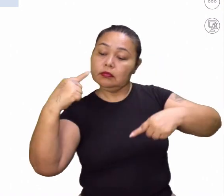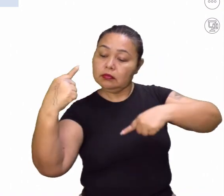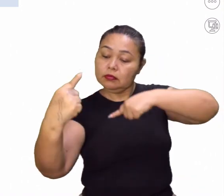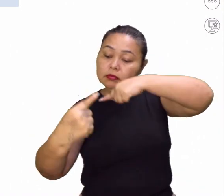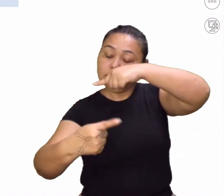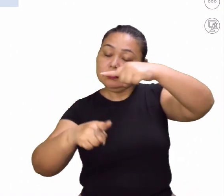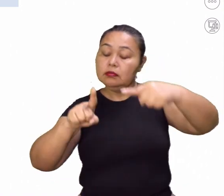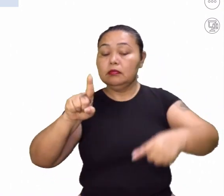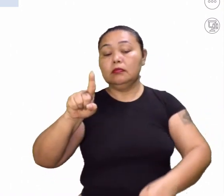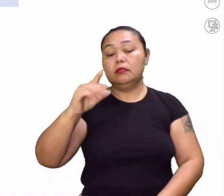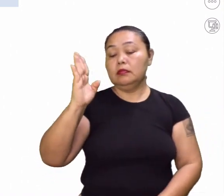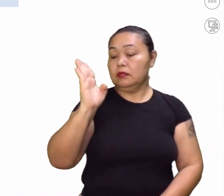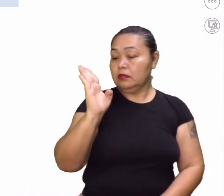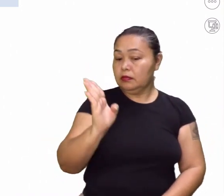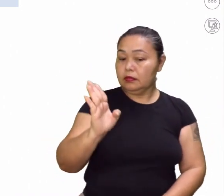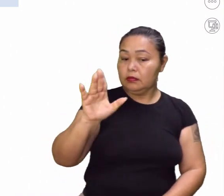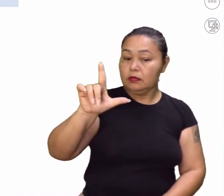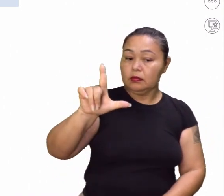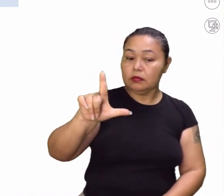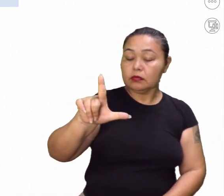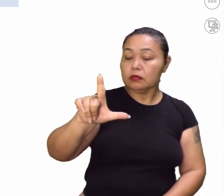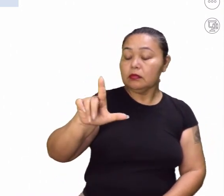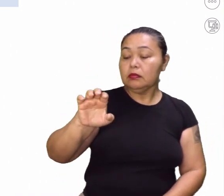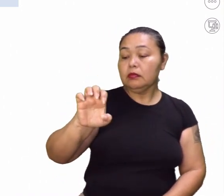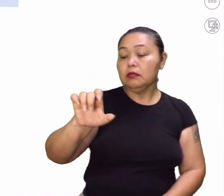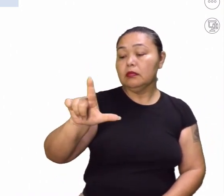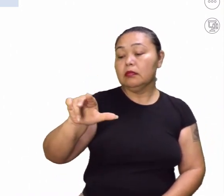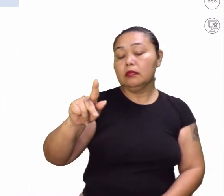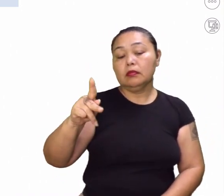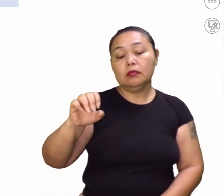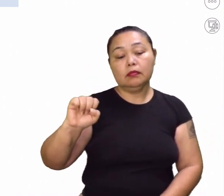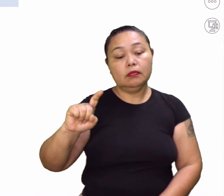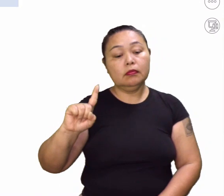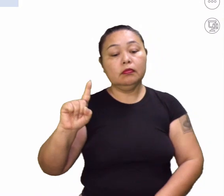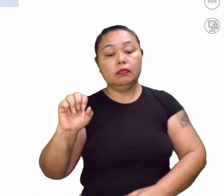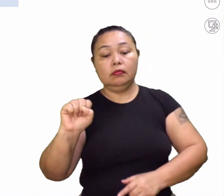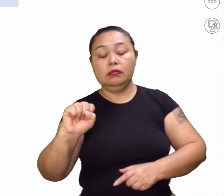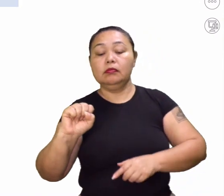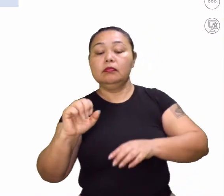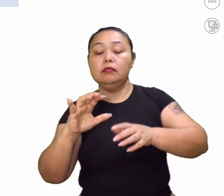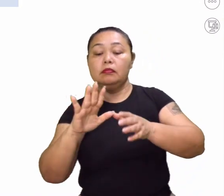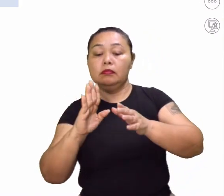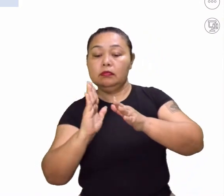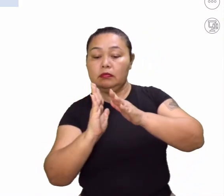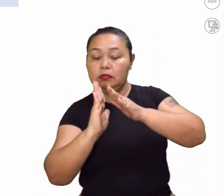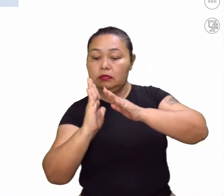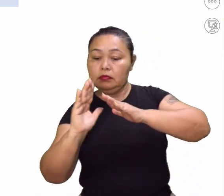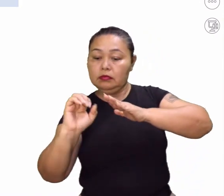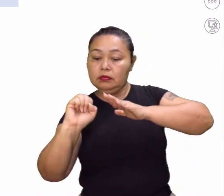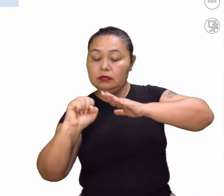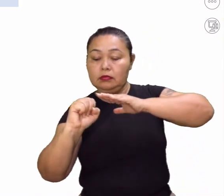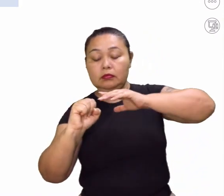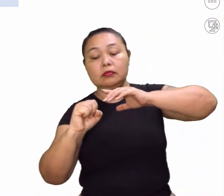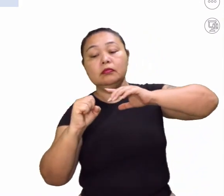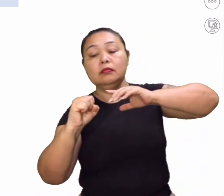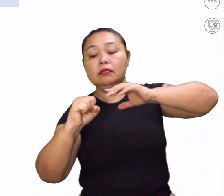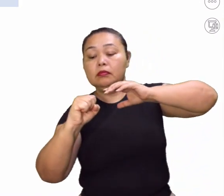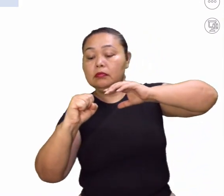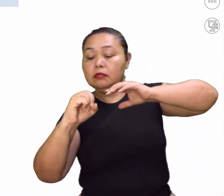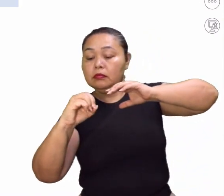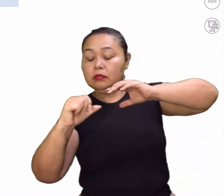Rogério, o que é elipse? Está aqui no glossário. Figura geométrica em forma de um